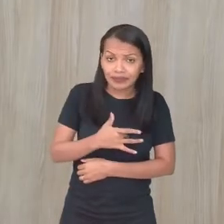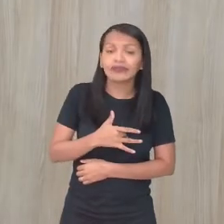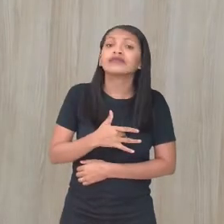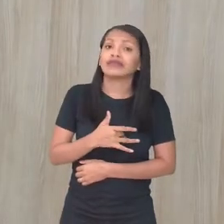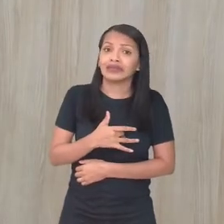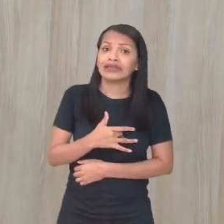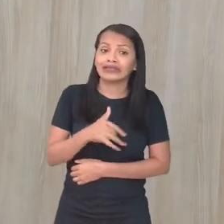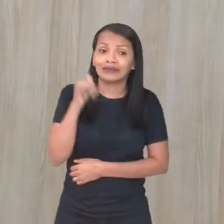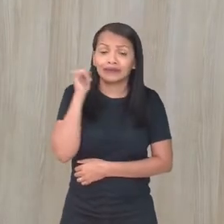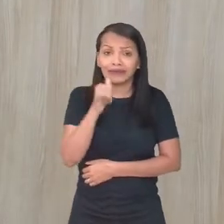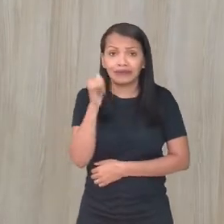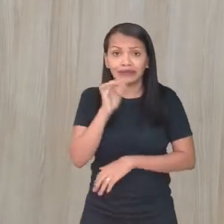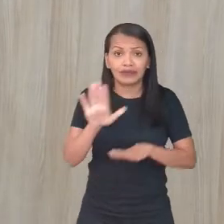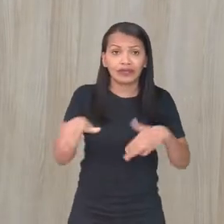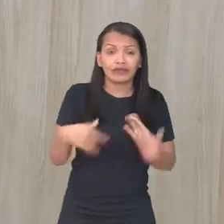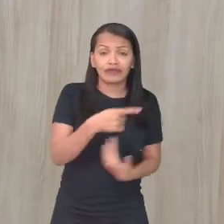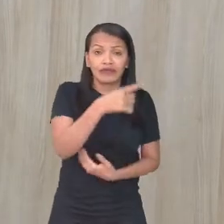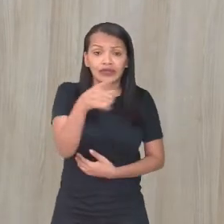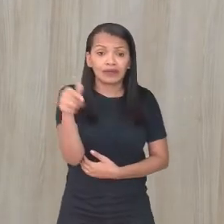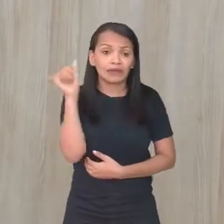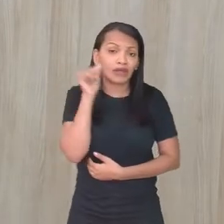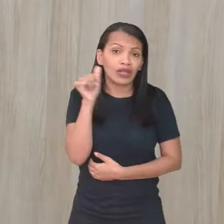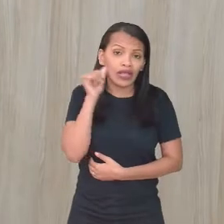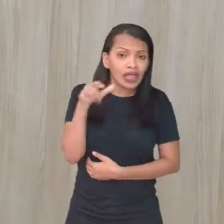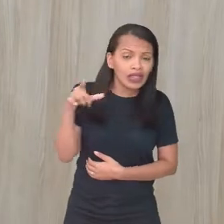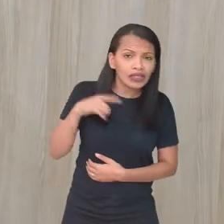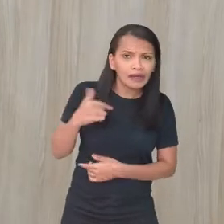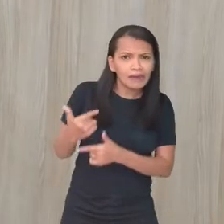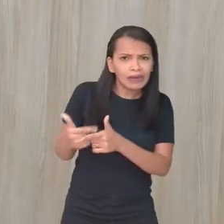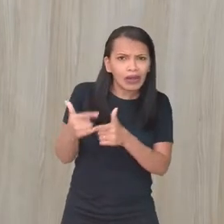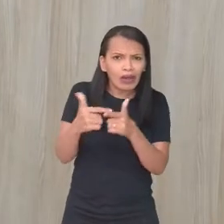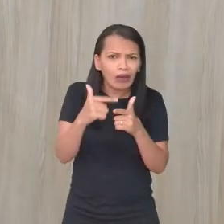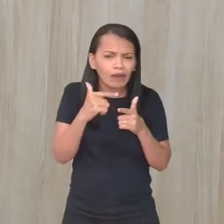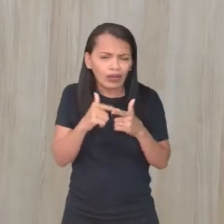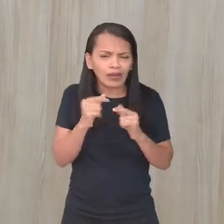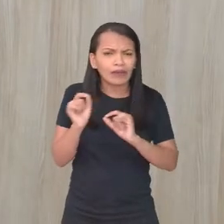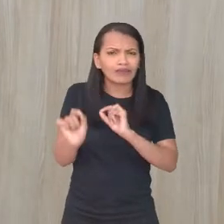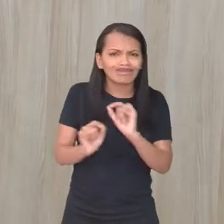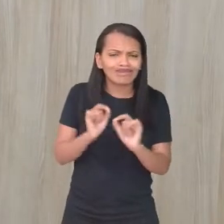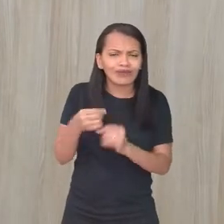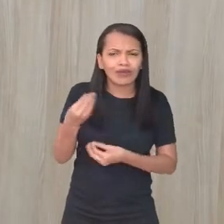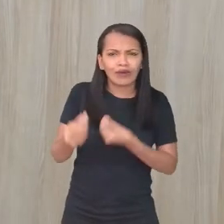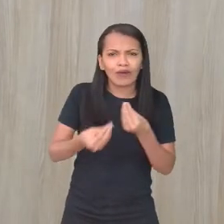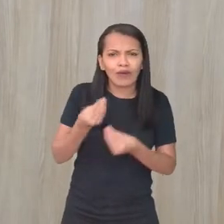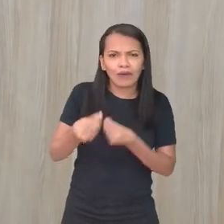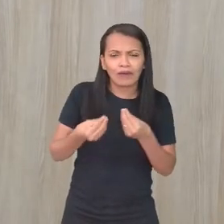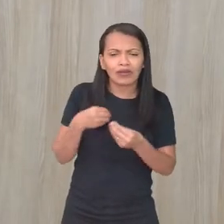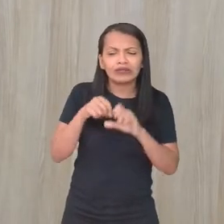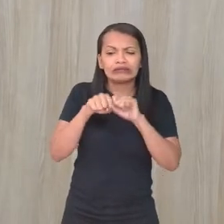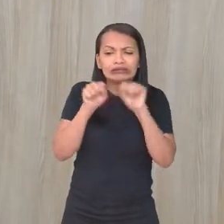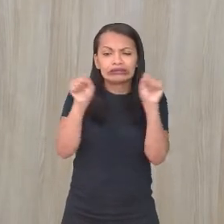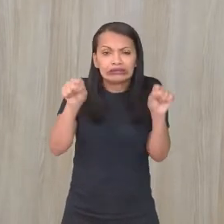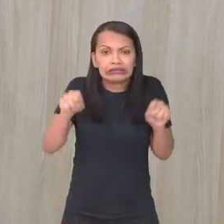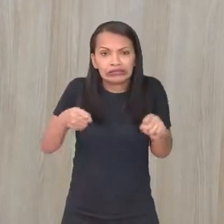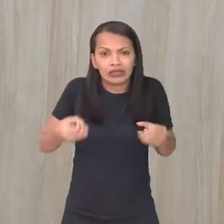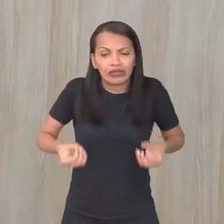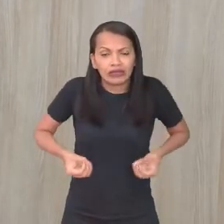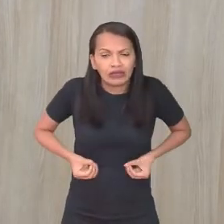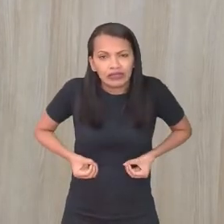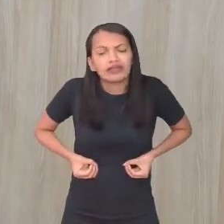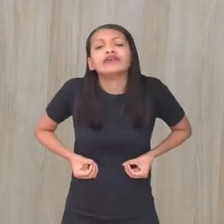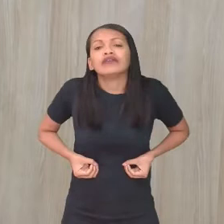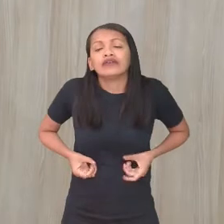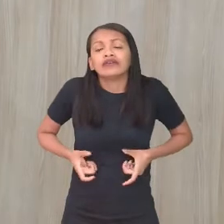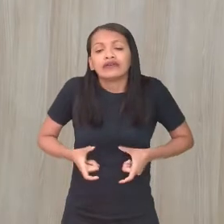saúde feminina. Então, se você, mulher, se você tiver qualquer problema a mais com o seu sistema reprodutor, se tiver cólicas